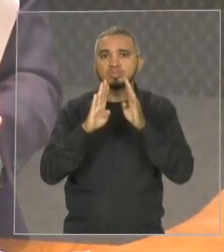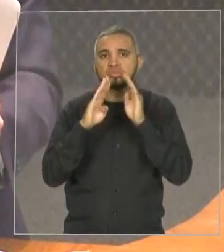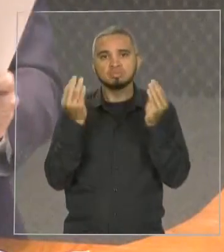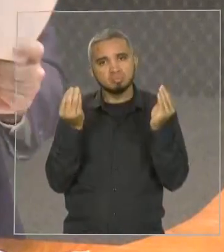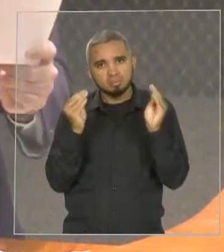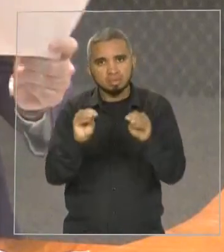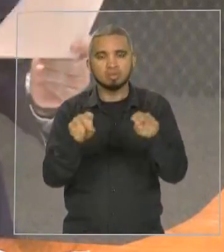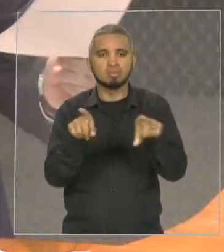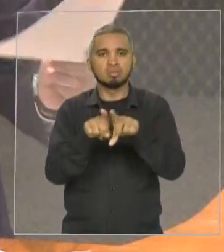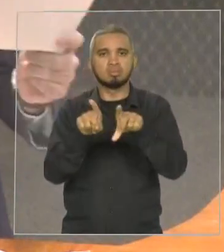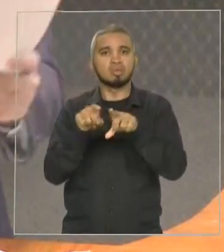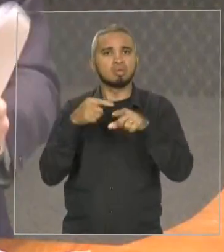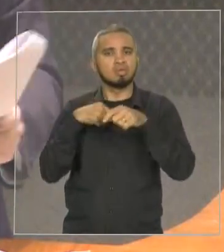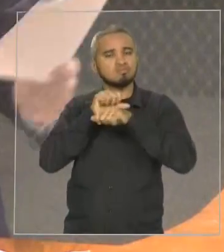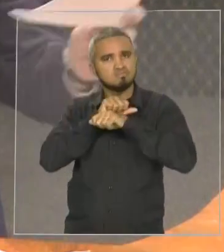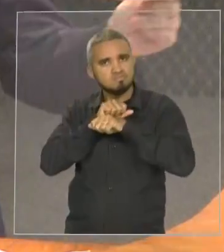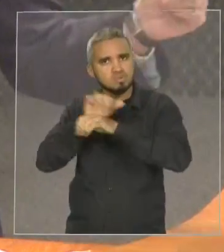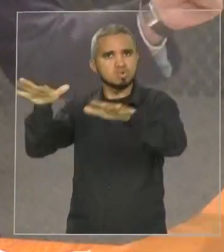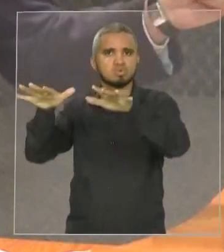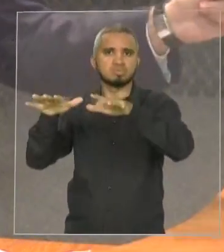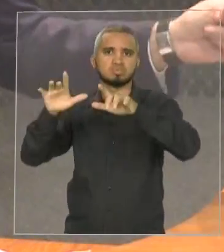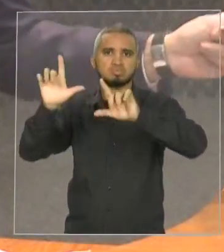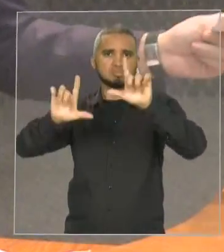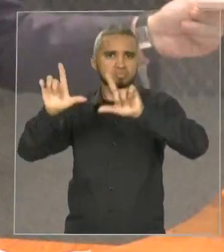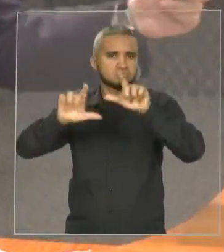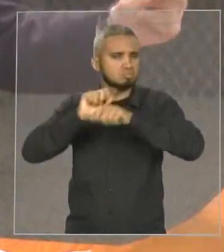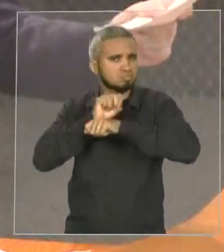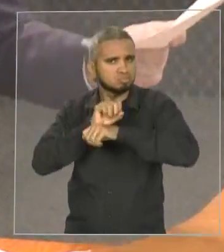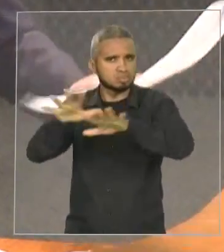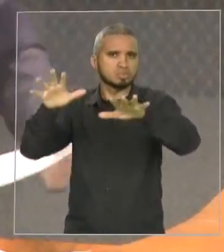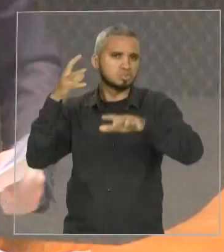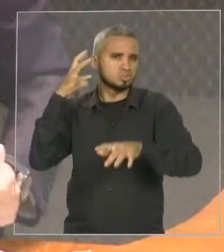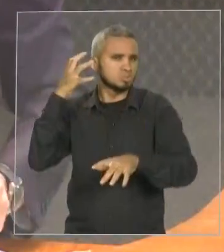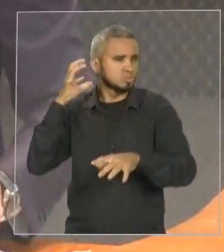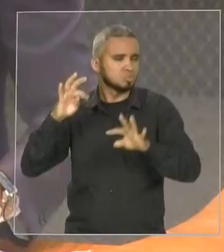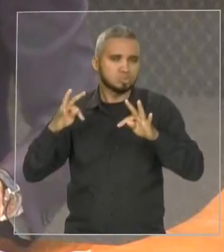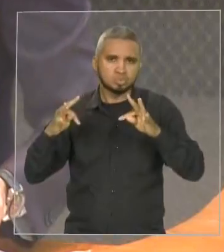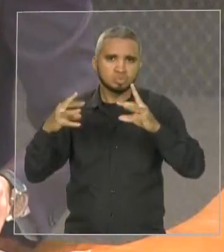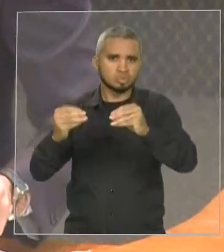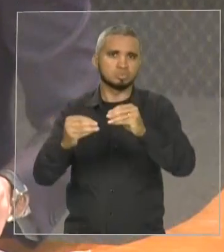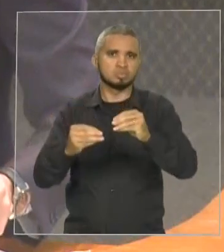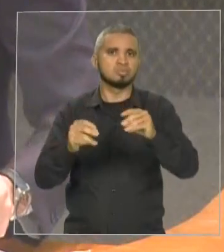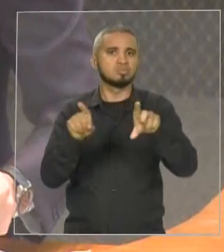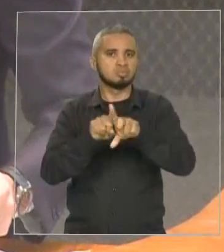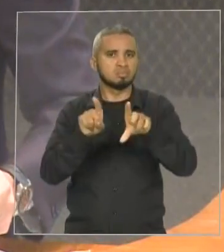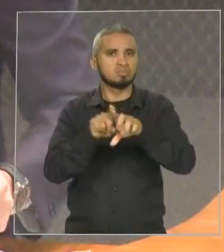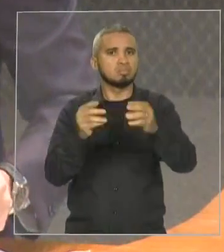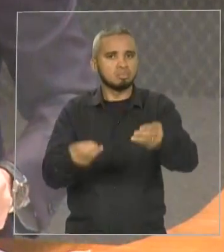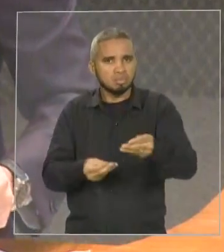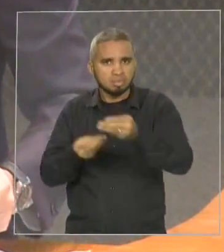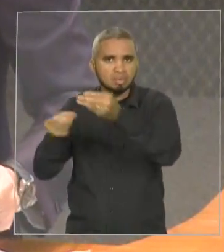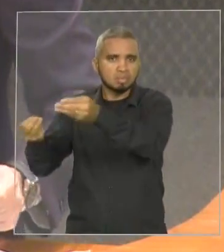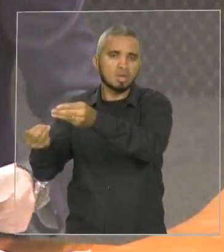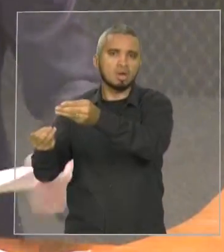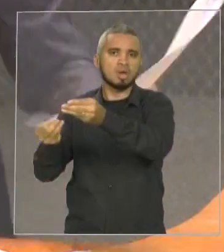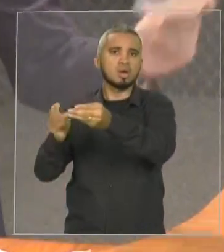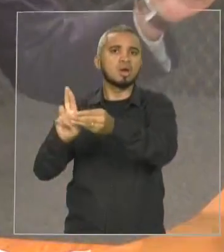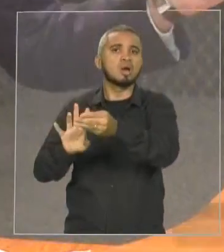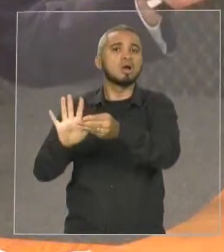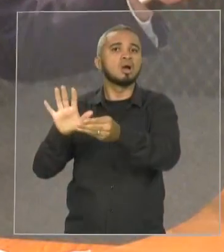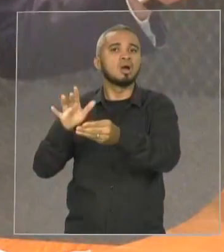E para que seja também entregue às autoridades competentes para que investiguem não